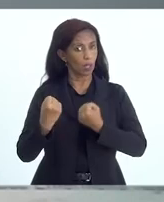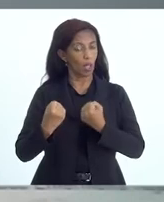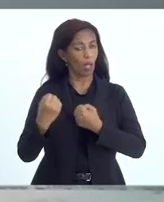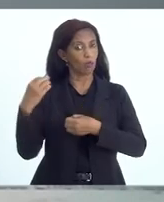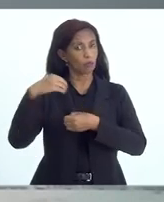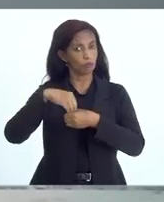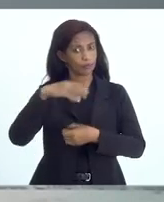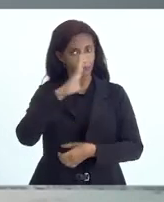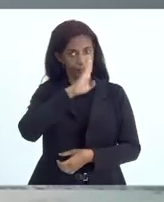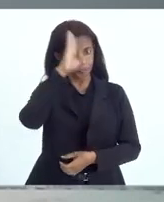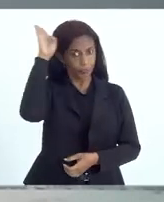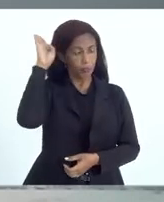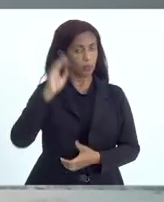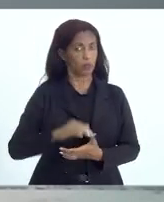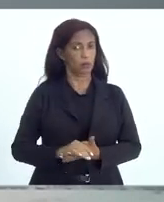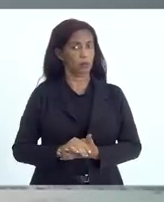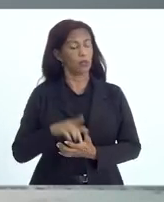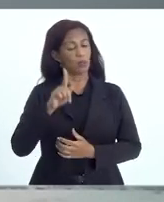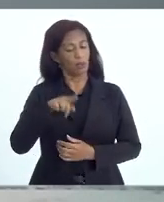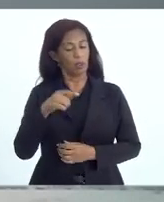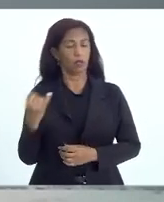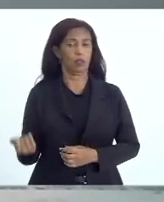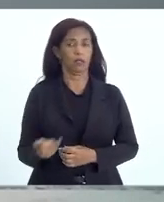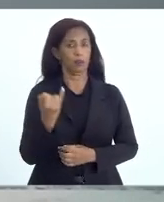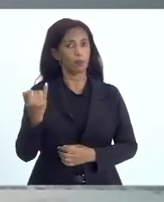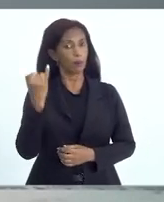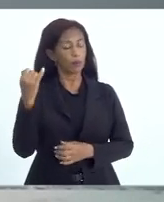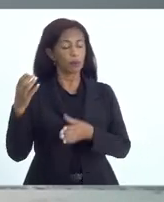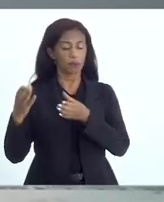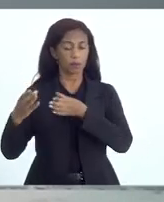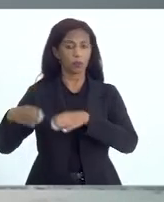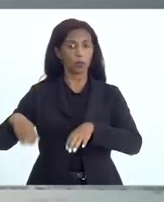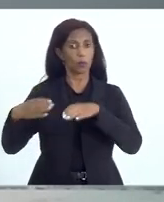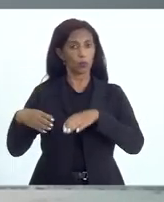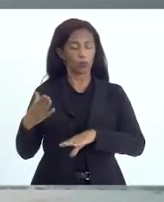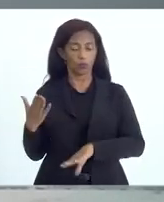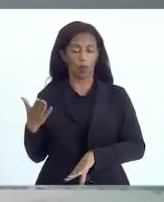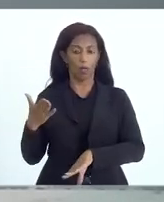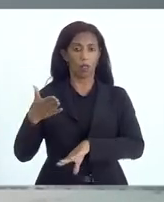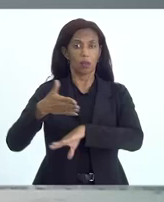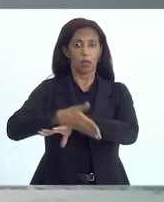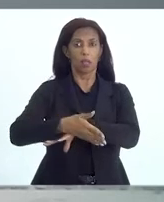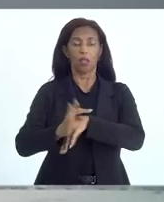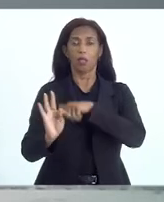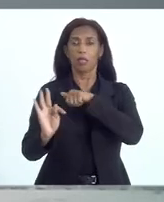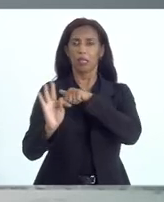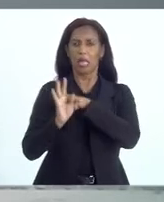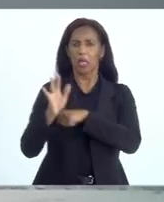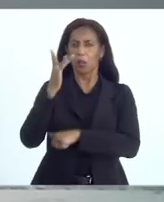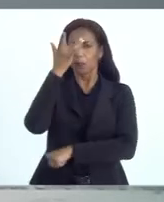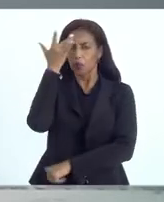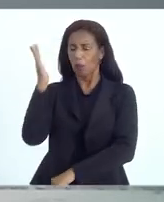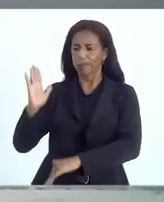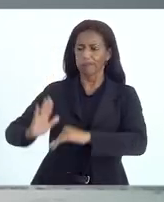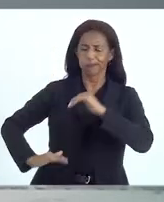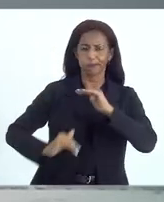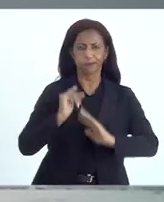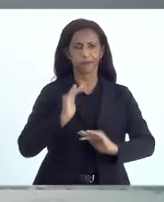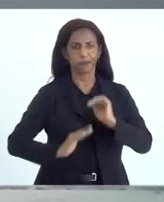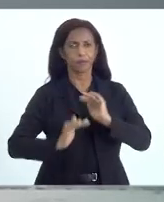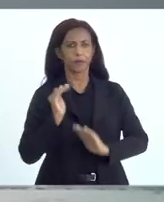Corporação tão importante para a gente concurso público a entrada de técnico de enfermagem que